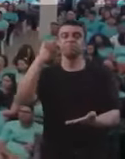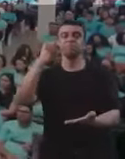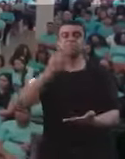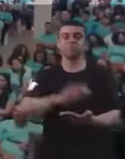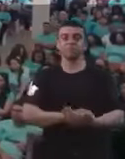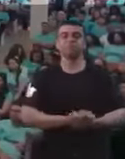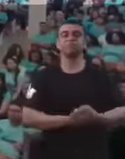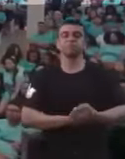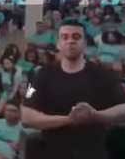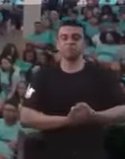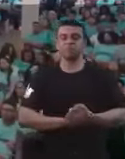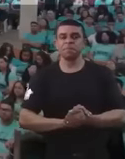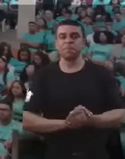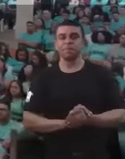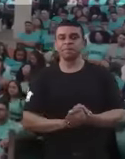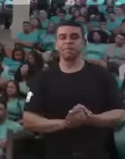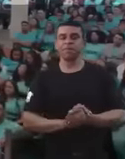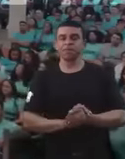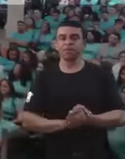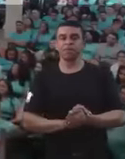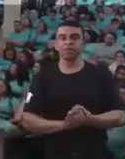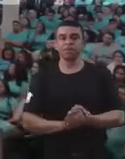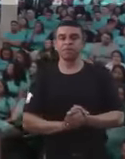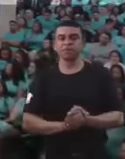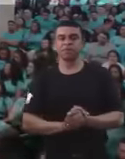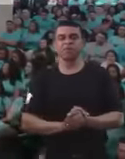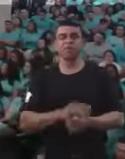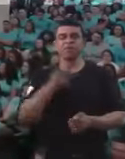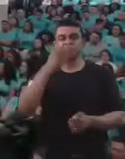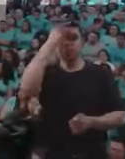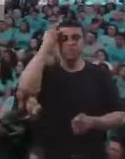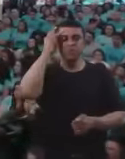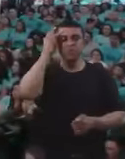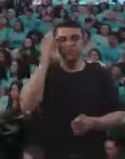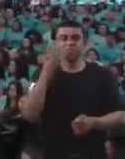Inimigos da graça querem coisas e não querem Deus.